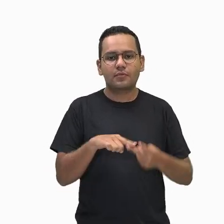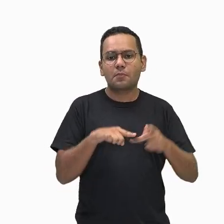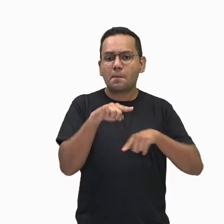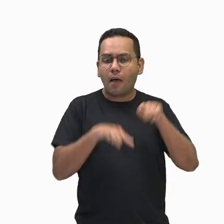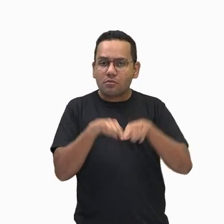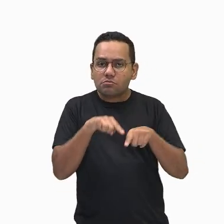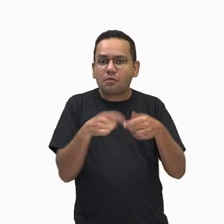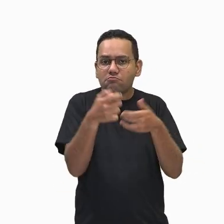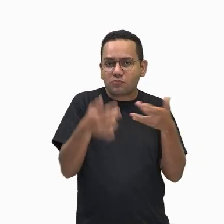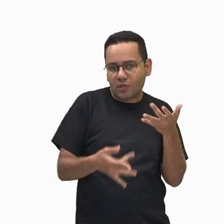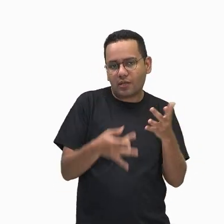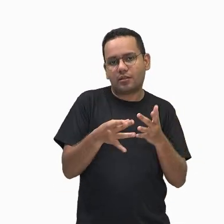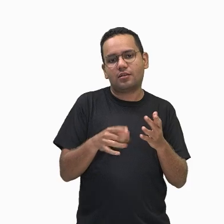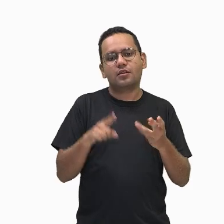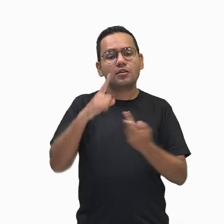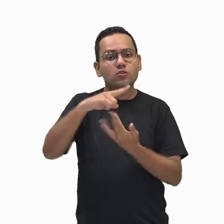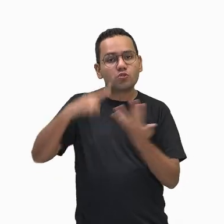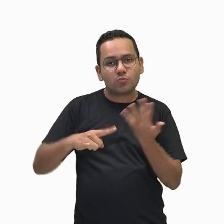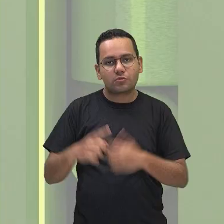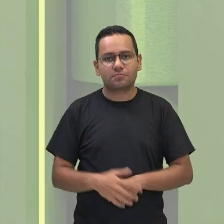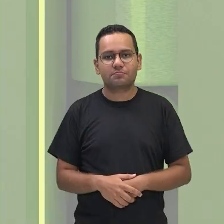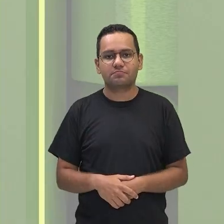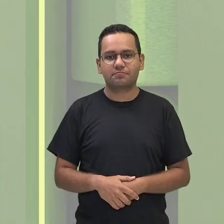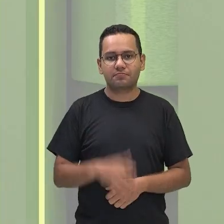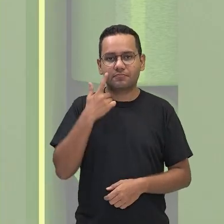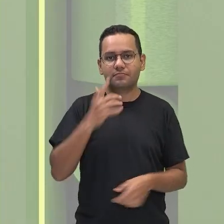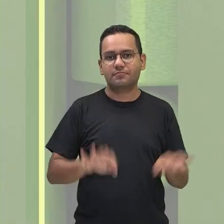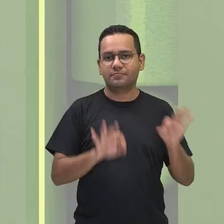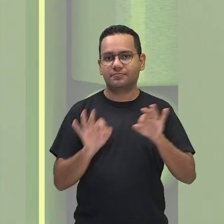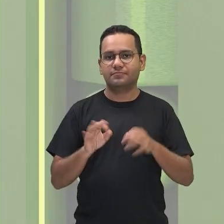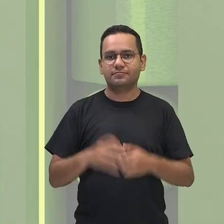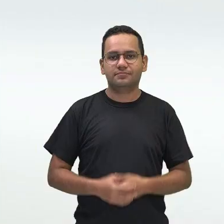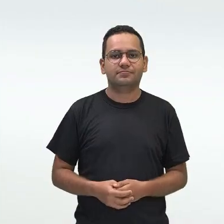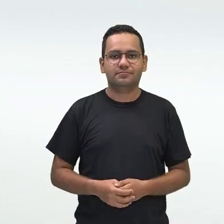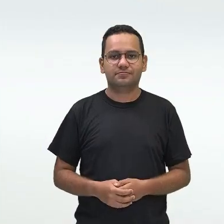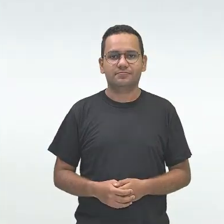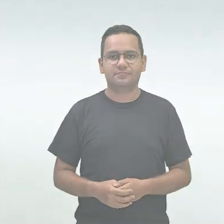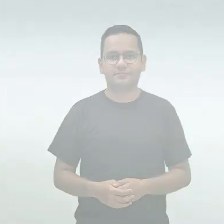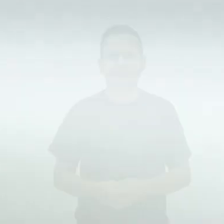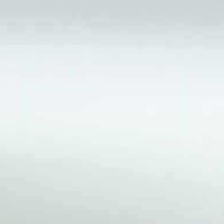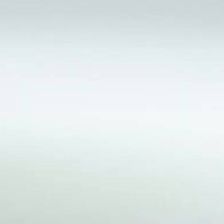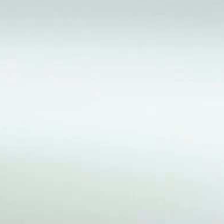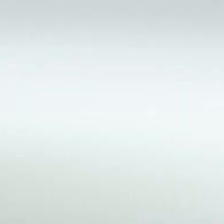composição da matéria e tipos de matéria. Vamos lá para a nossa aula, então?